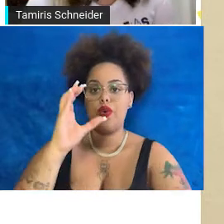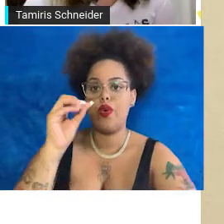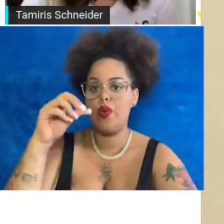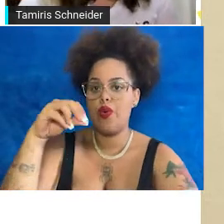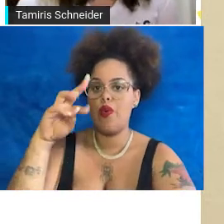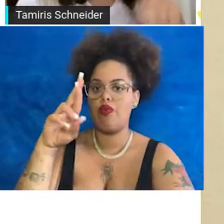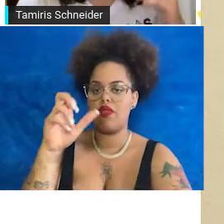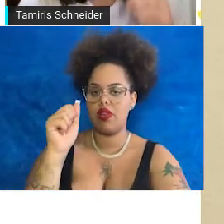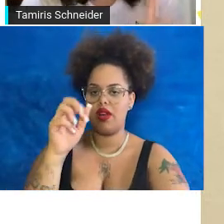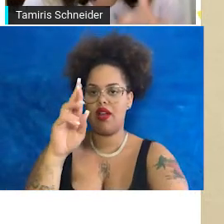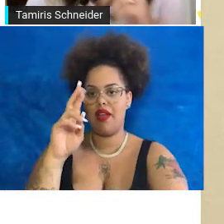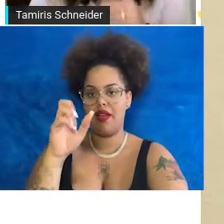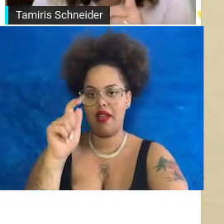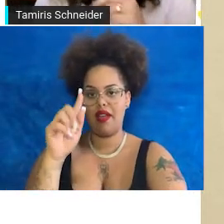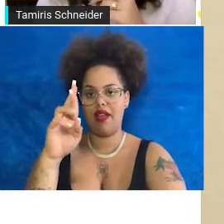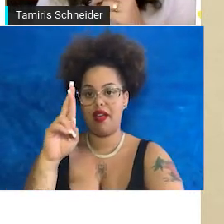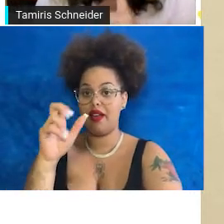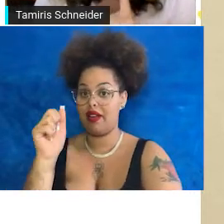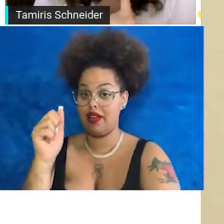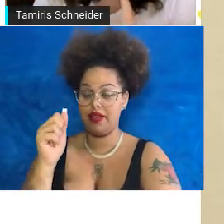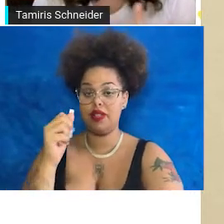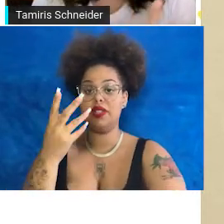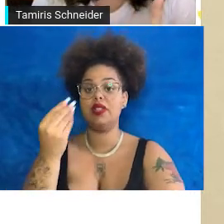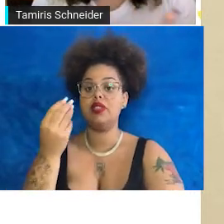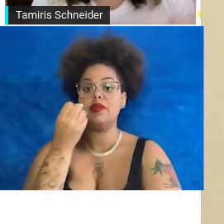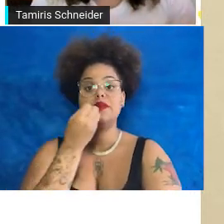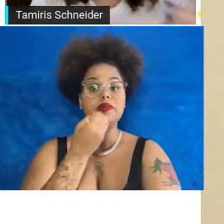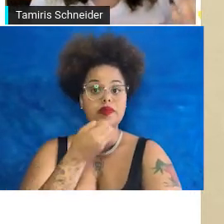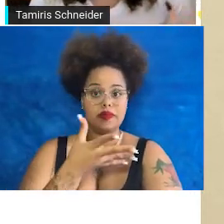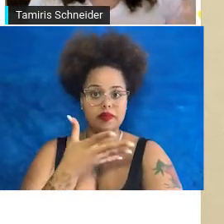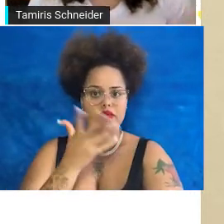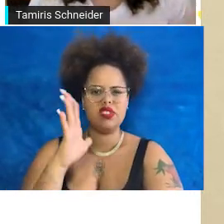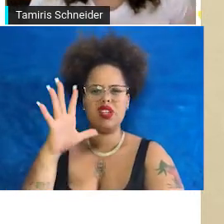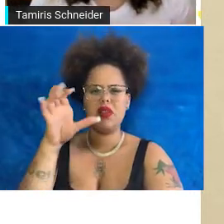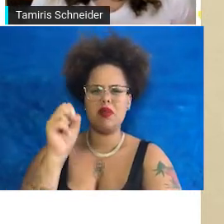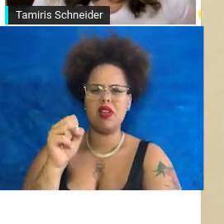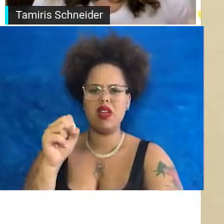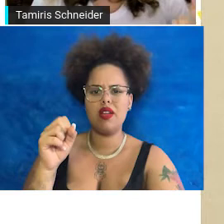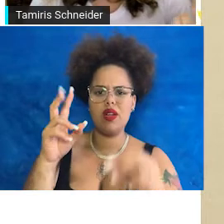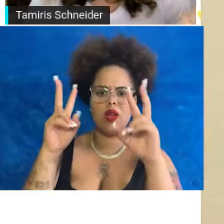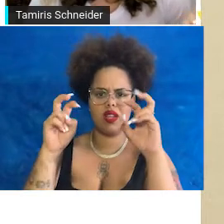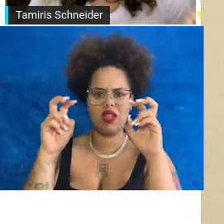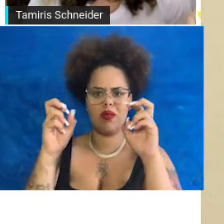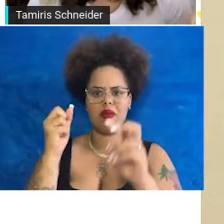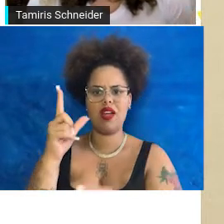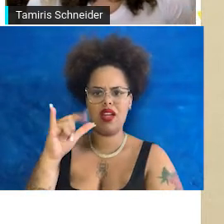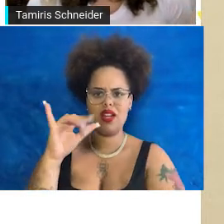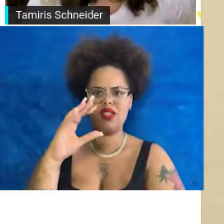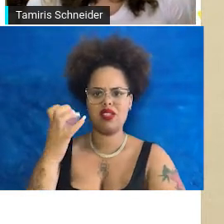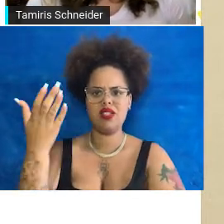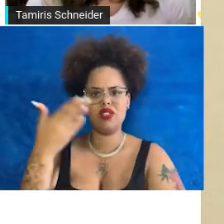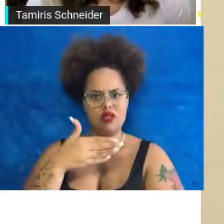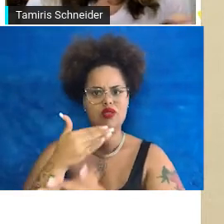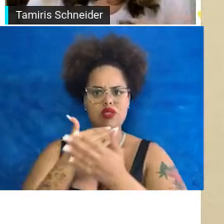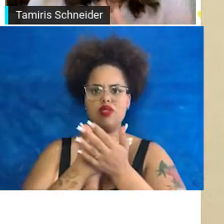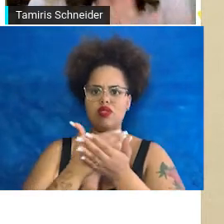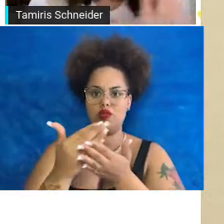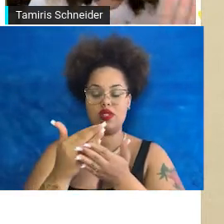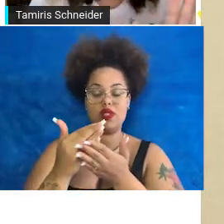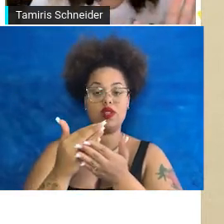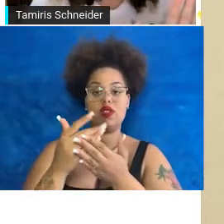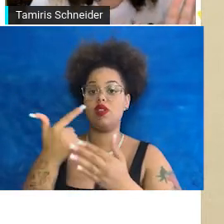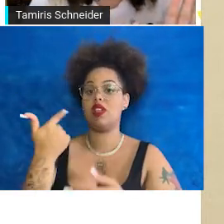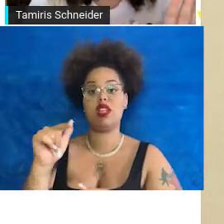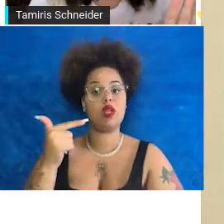contra-regra. Mas um ponto muito bom, já pegando o tema que a Alice trouxe lá no comecinho, a gente não